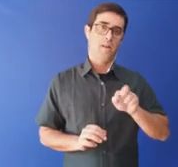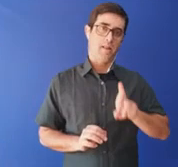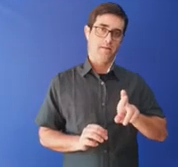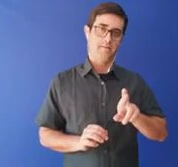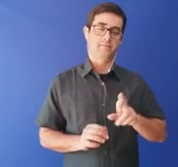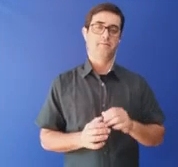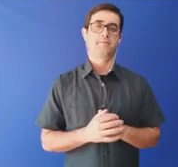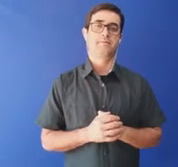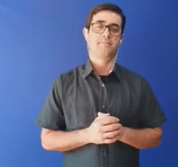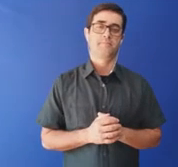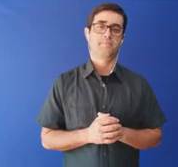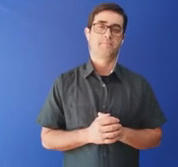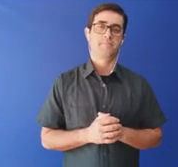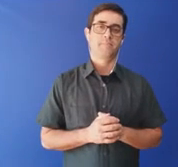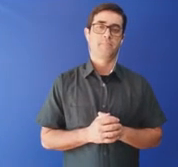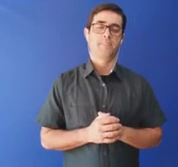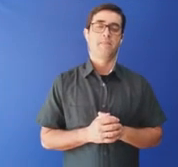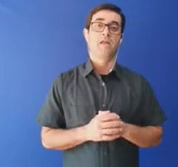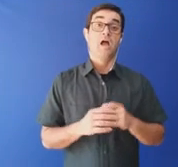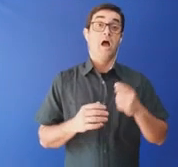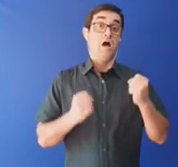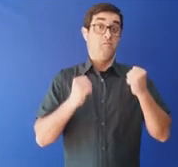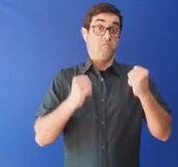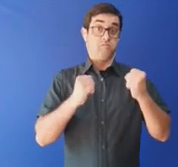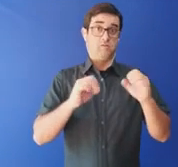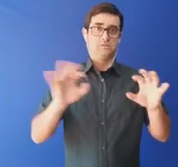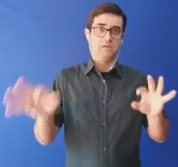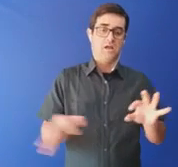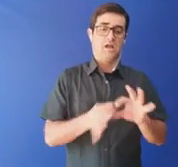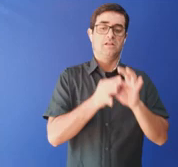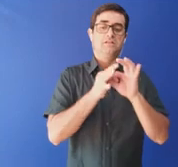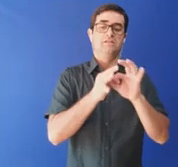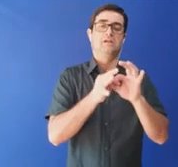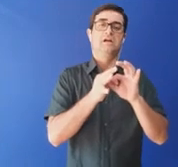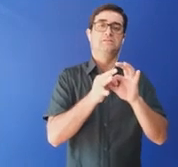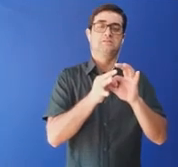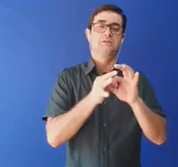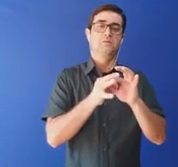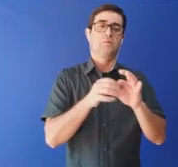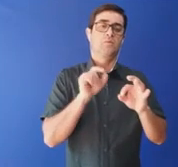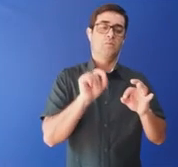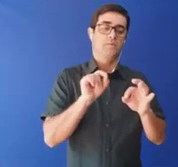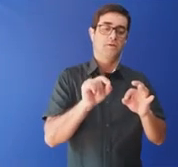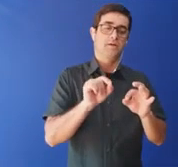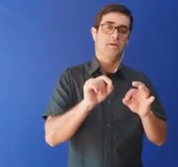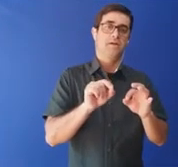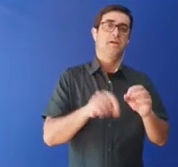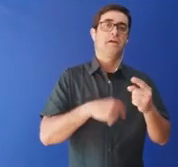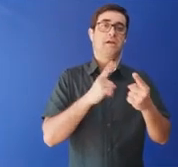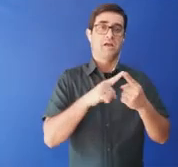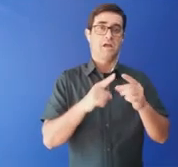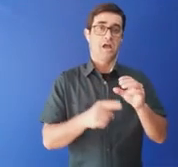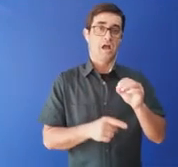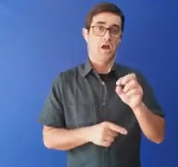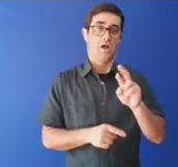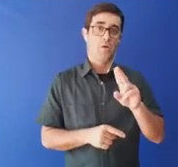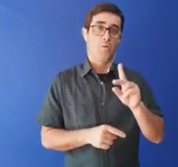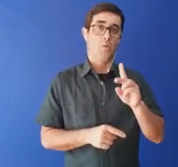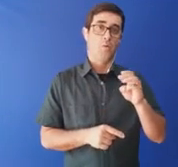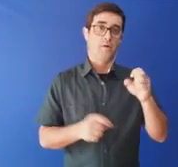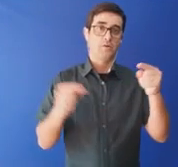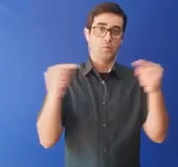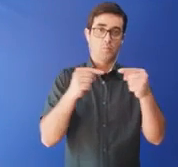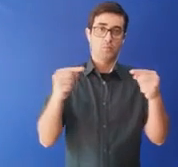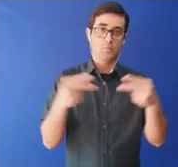apolar. A força de ligação está diretamente relacionada com a ordem de